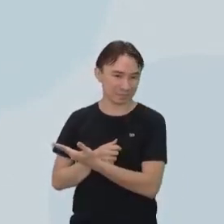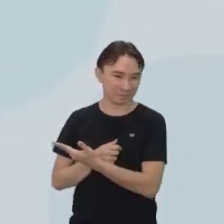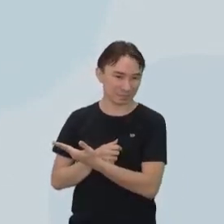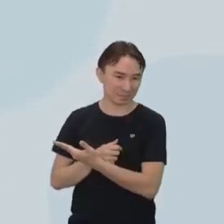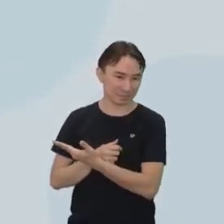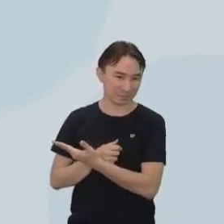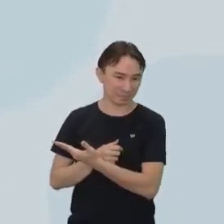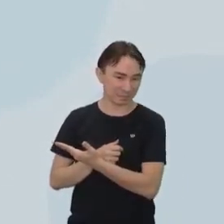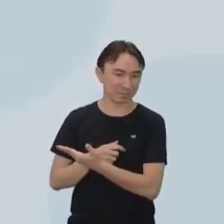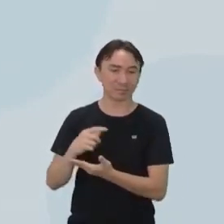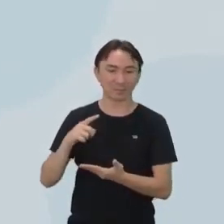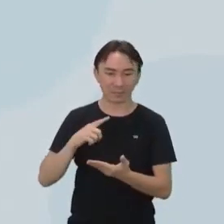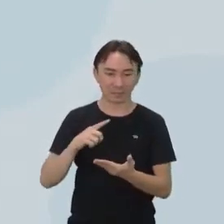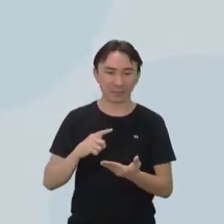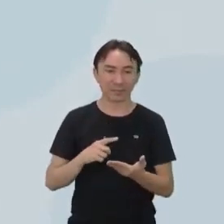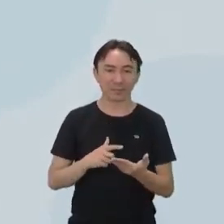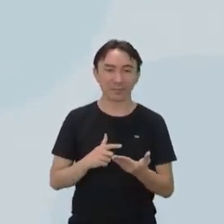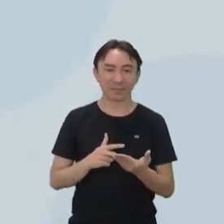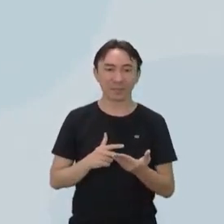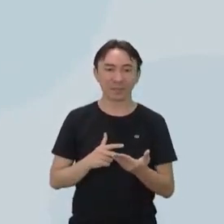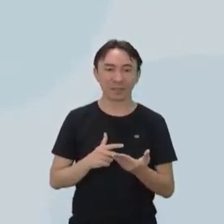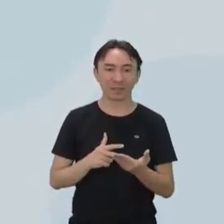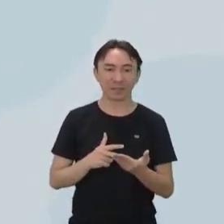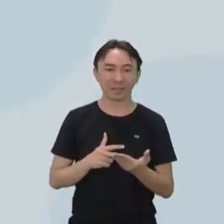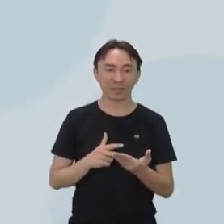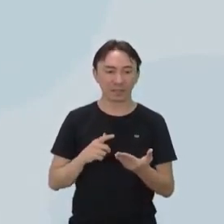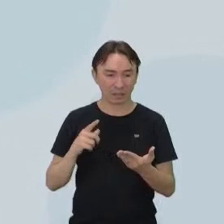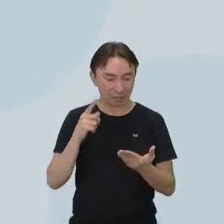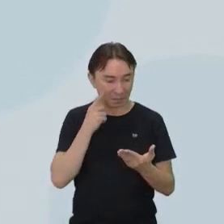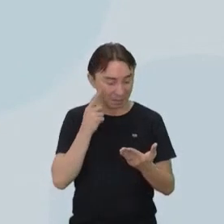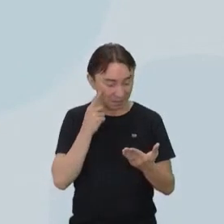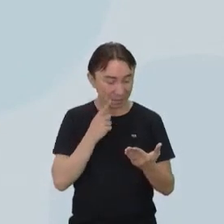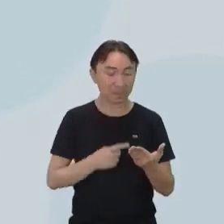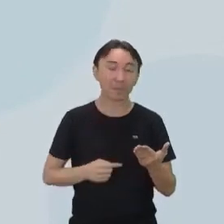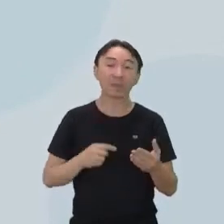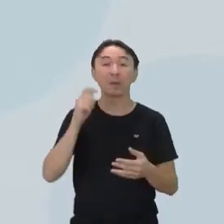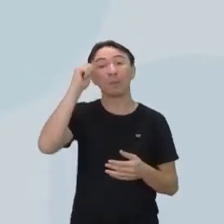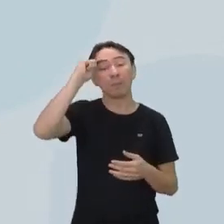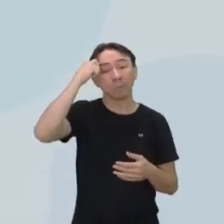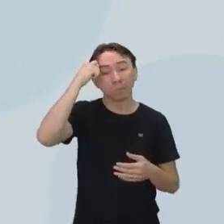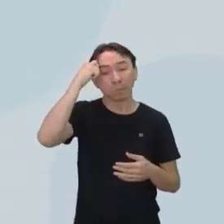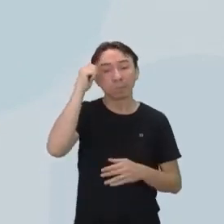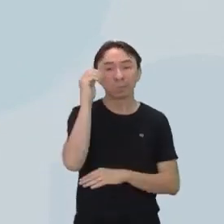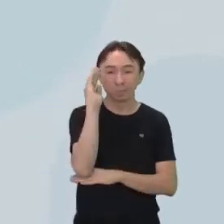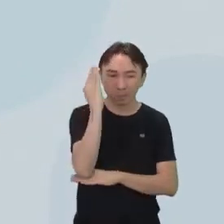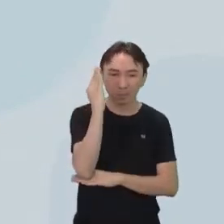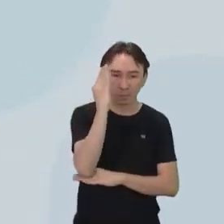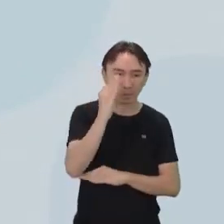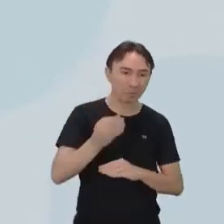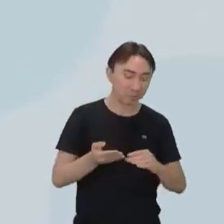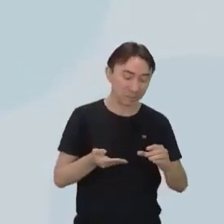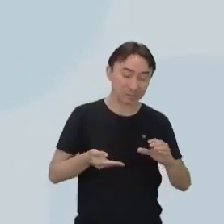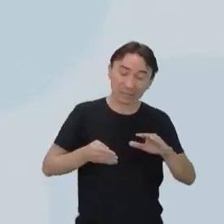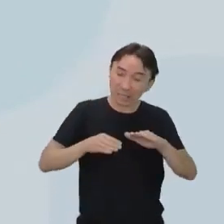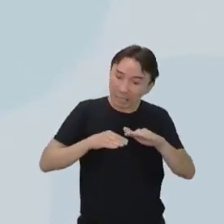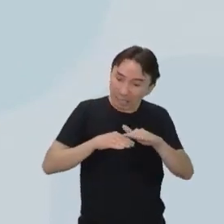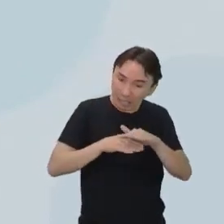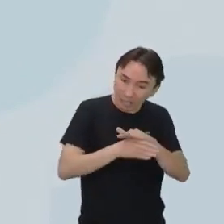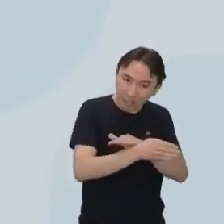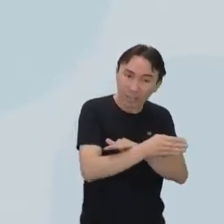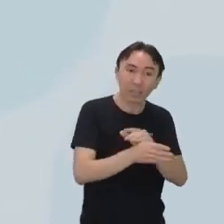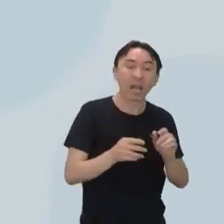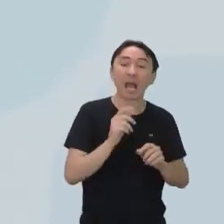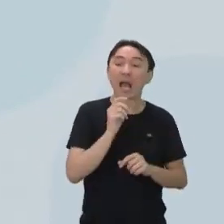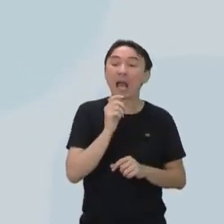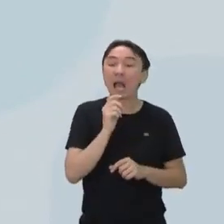a entrada de carvão, ó. Opa, aqui, ó. Nós temos a entrada de carvão mais ar, que vai gerar o